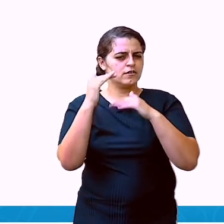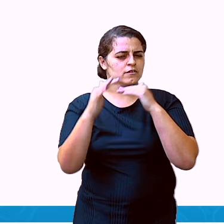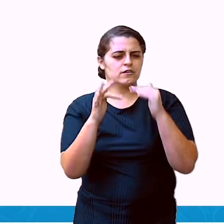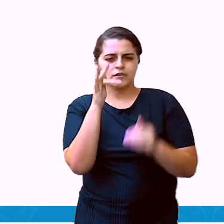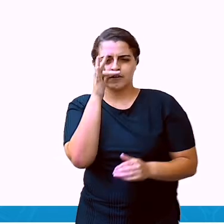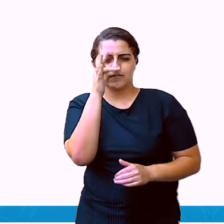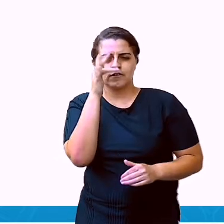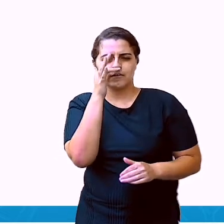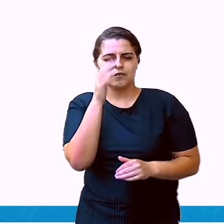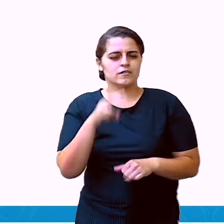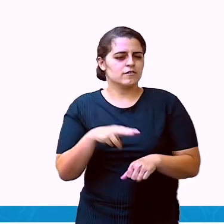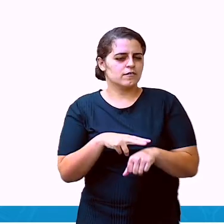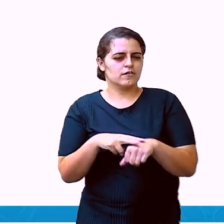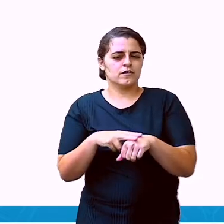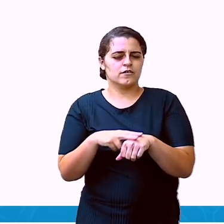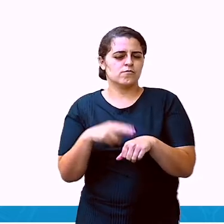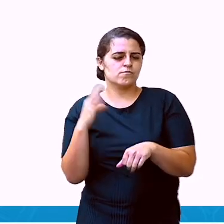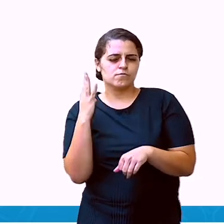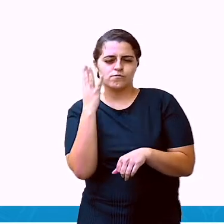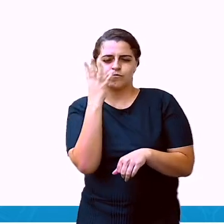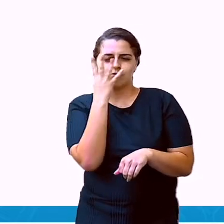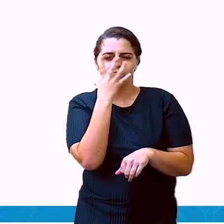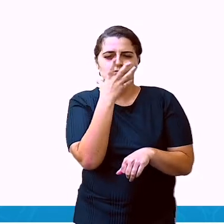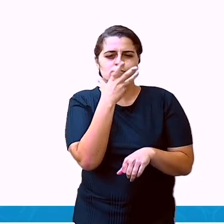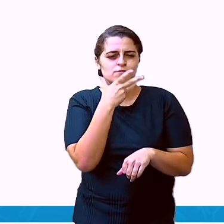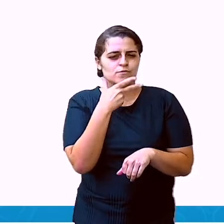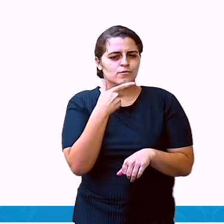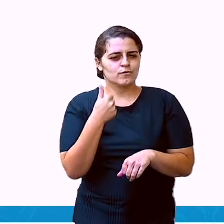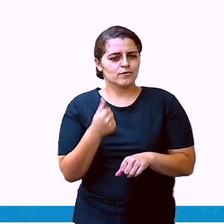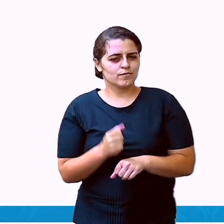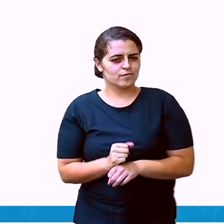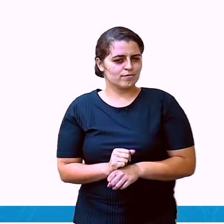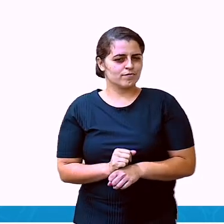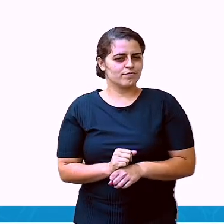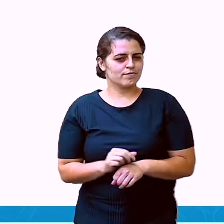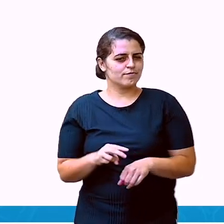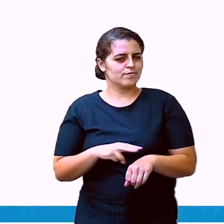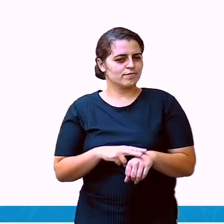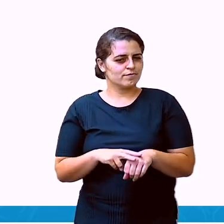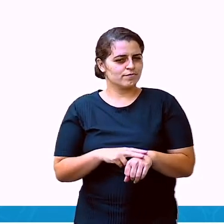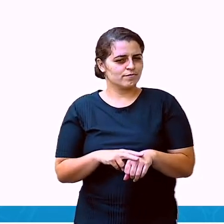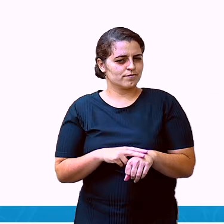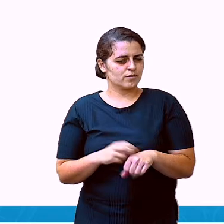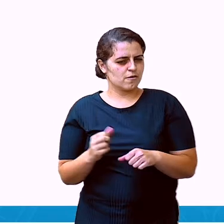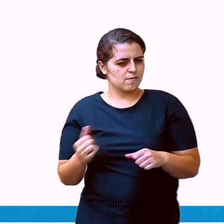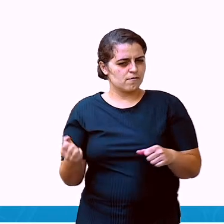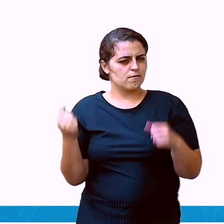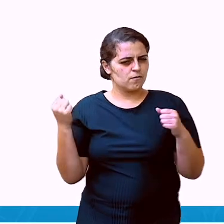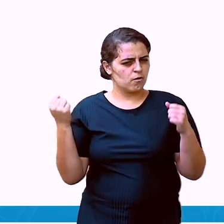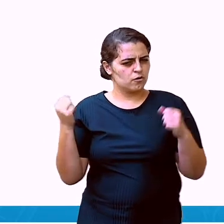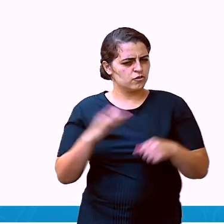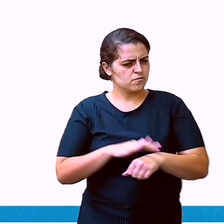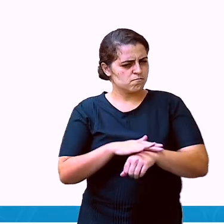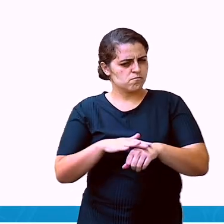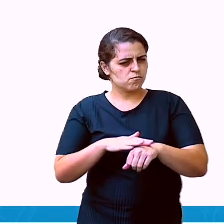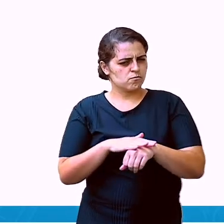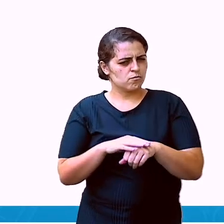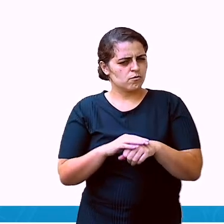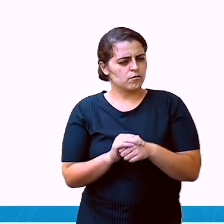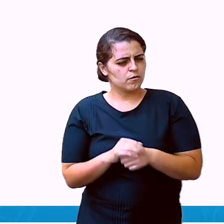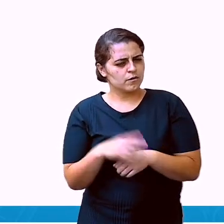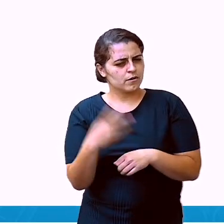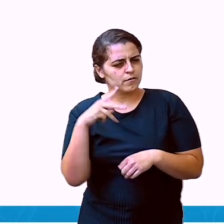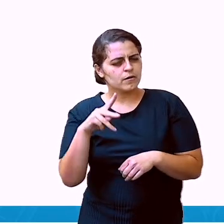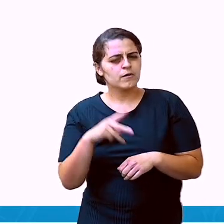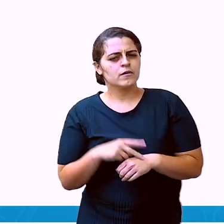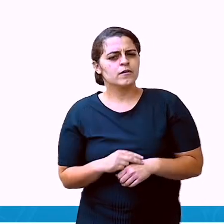planta estava crescendo, tornando-se uma planta forte, não é mesmo? E